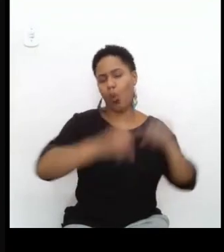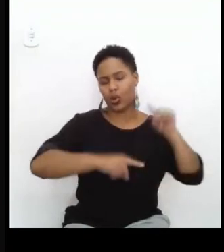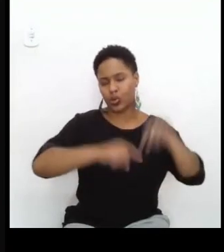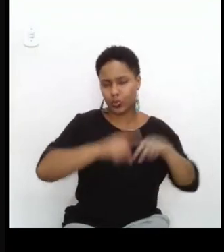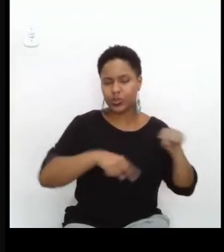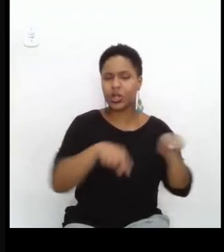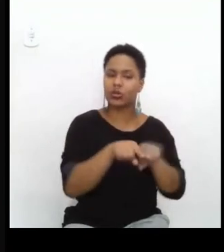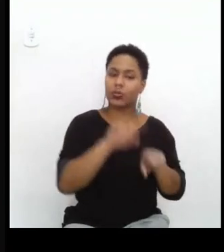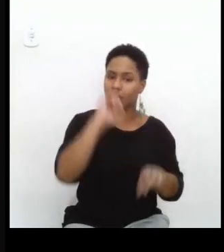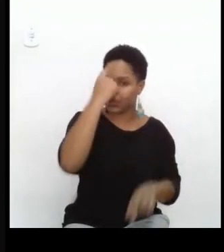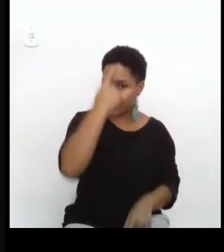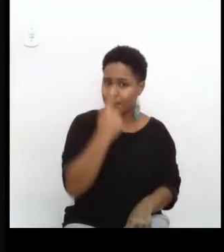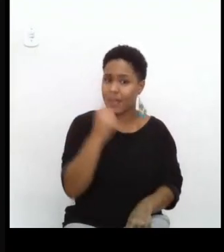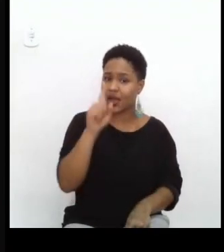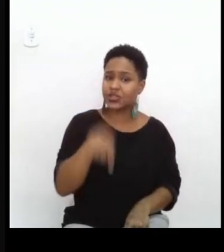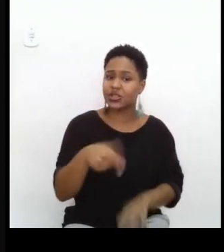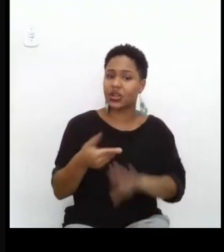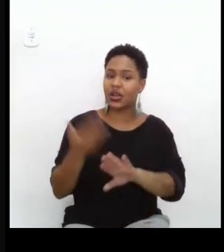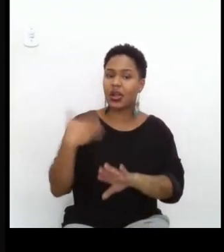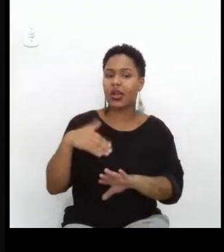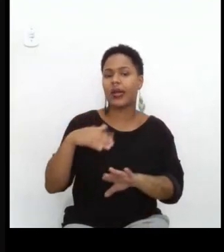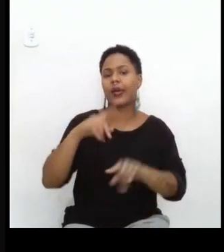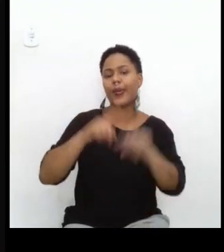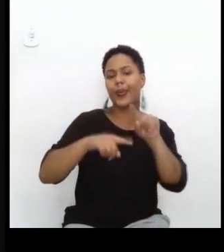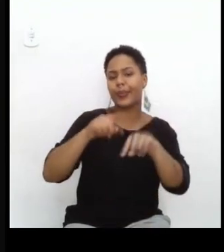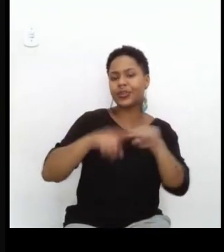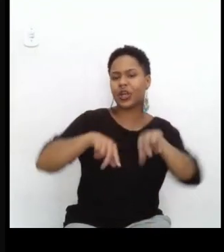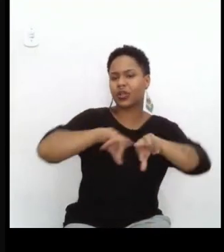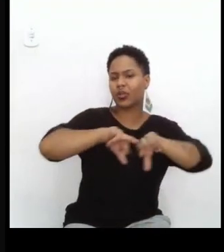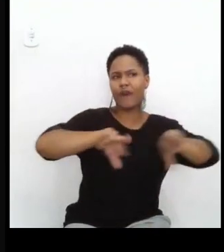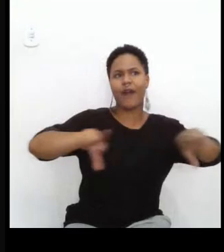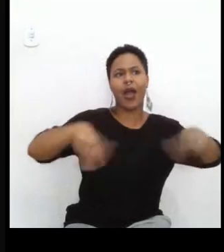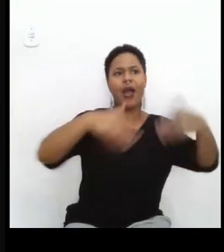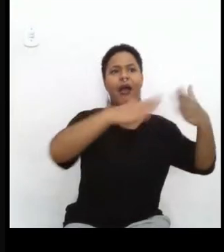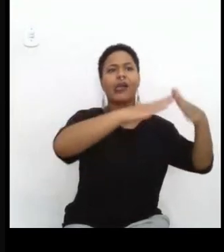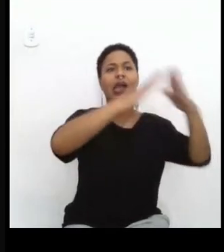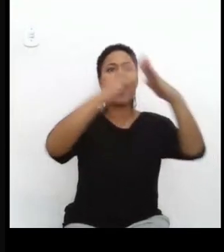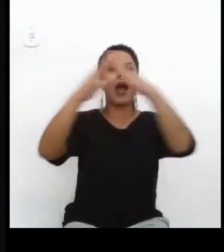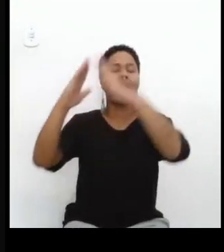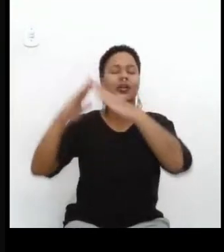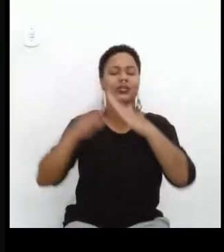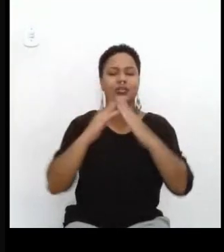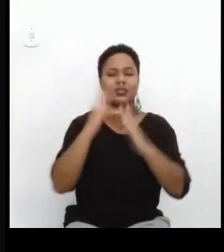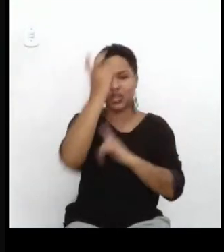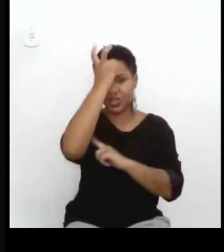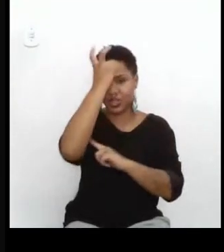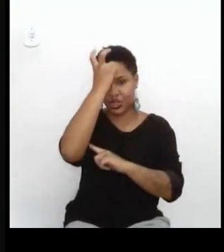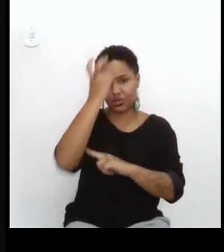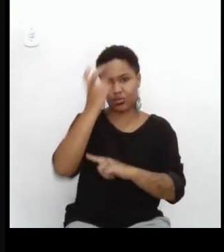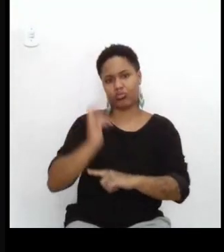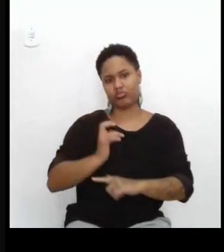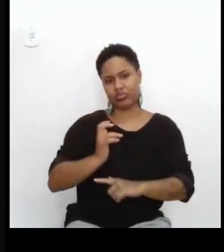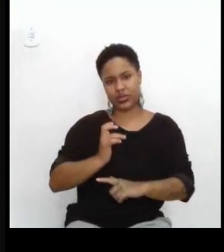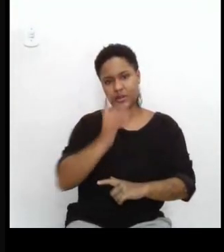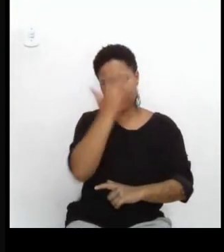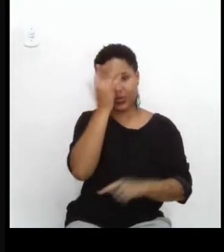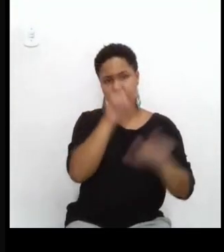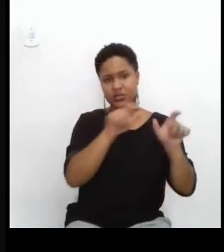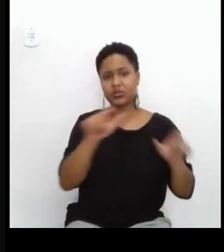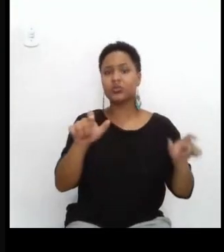sold out of the Titans General cachecol Inter perde quem crê e for each One